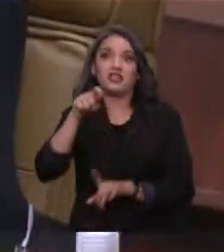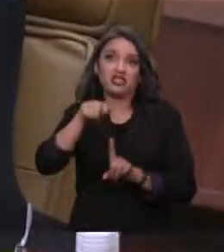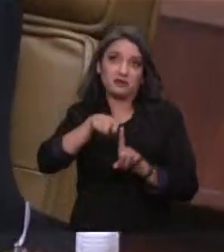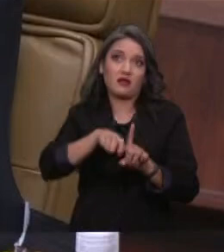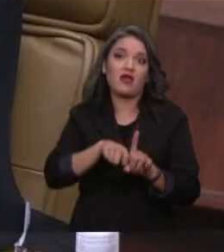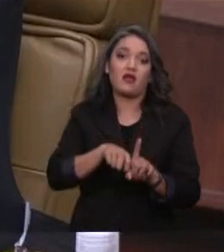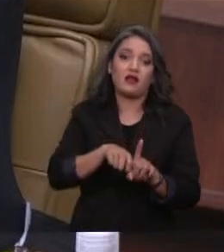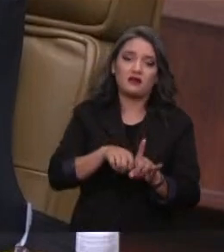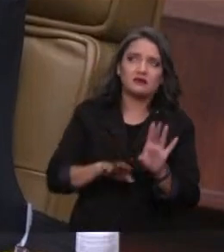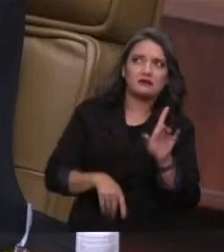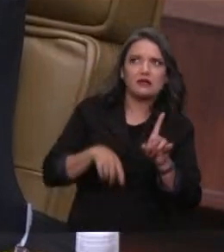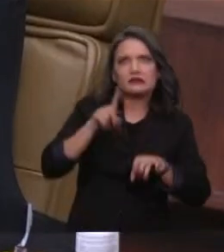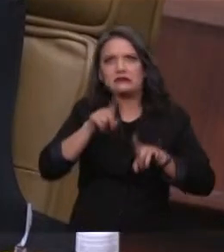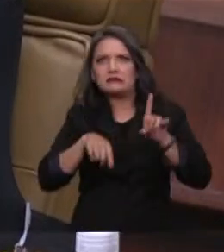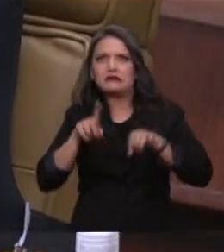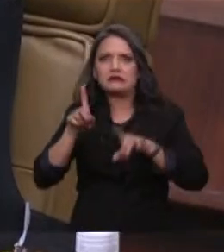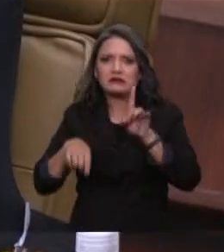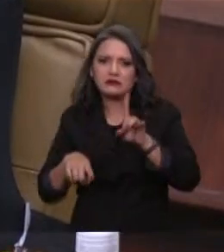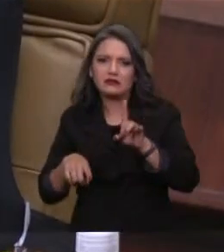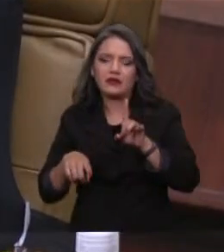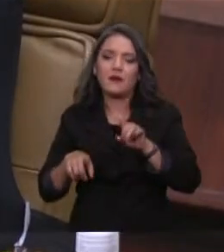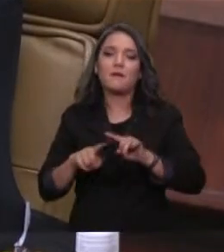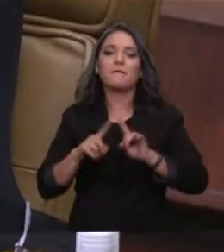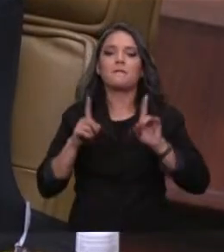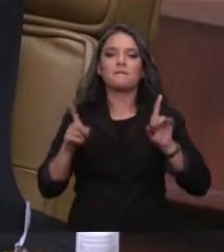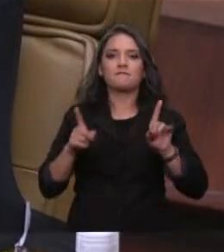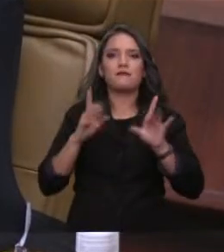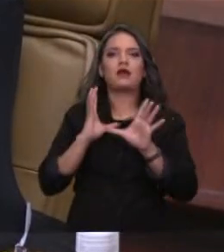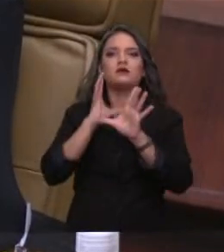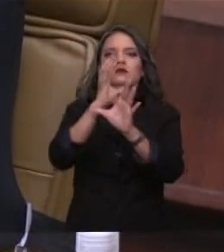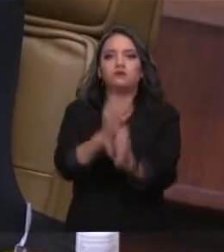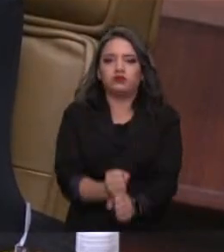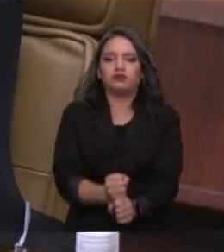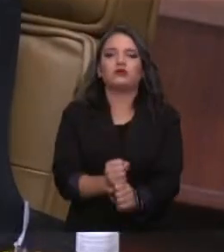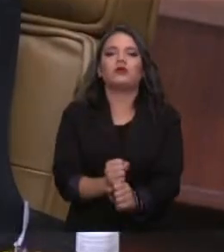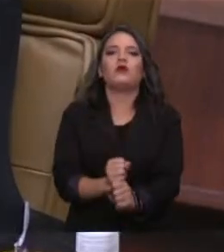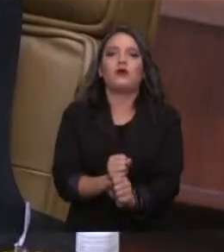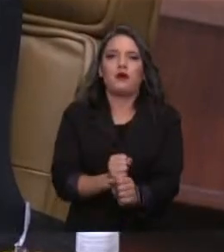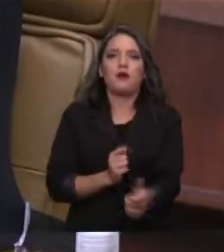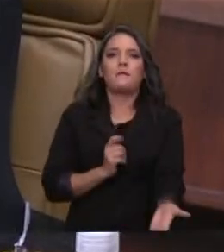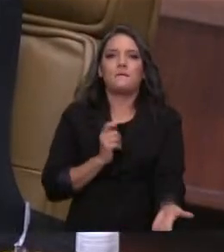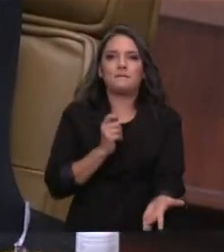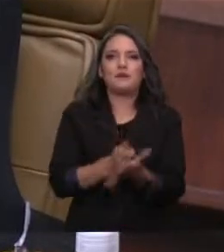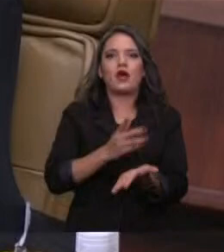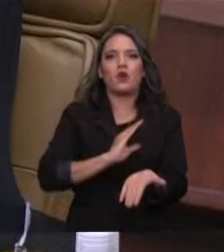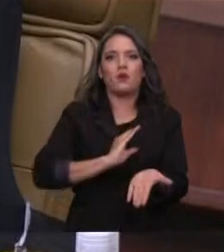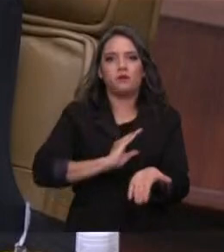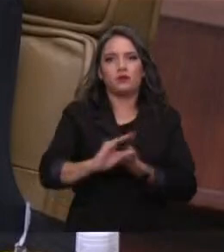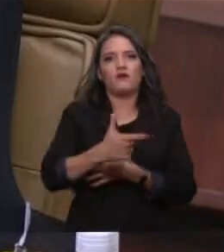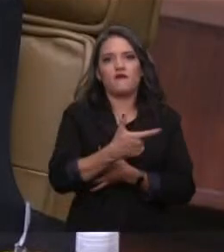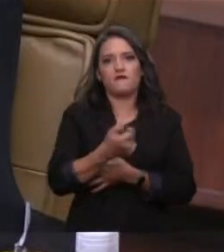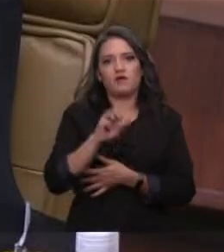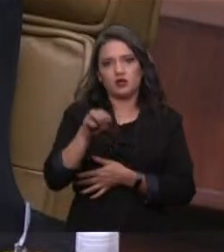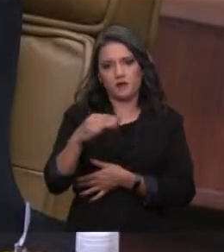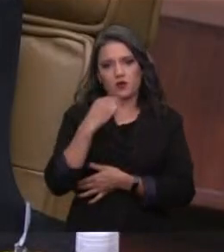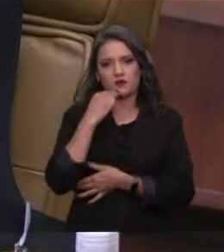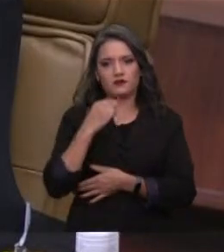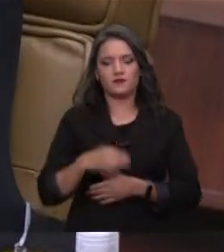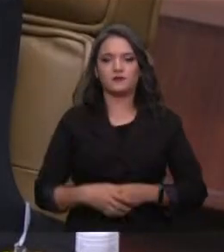variar um pouco aqui, um pouco ali, mas no final com certeza foram pagos os 20 milhões.